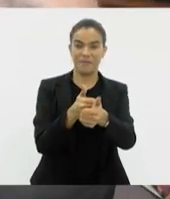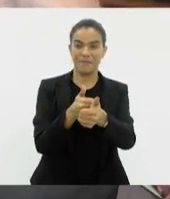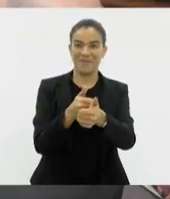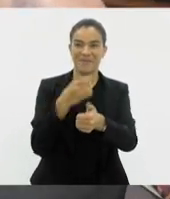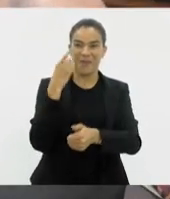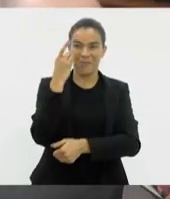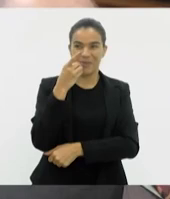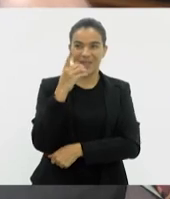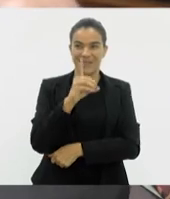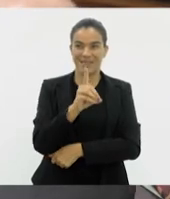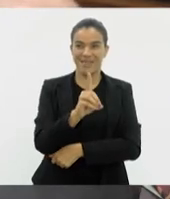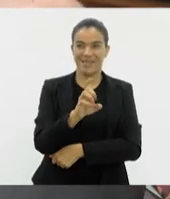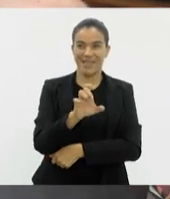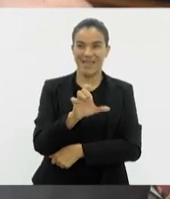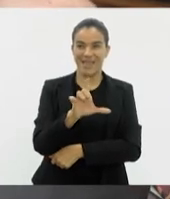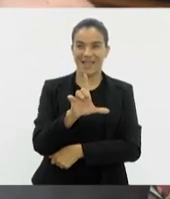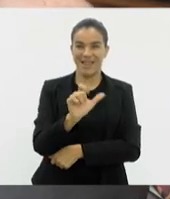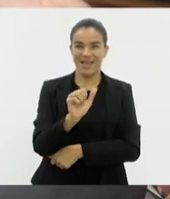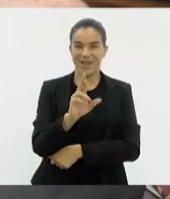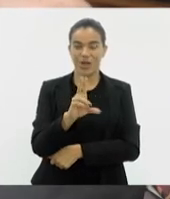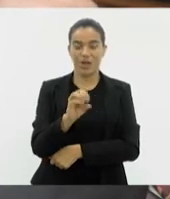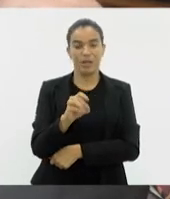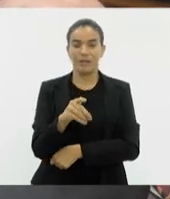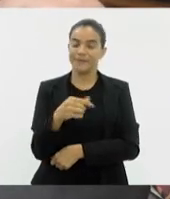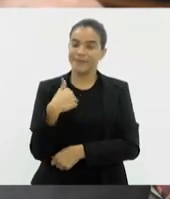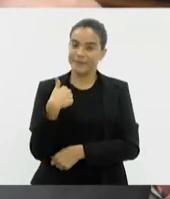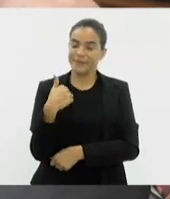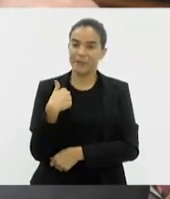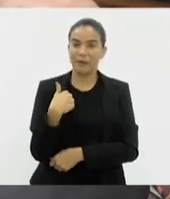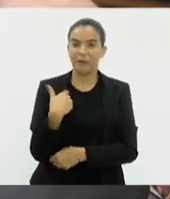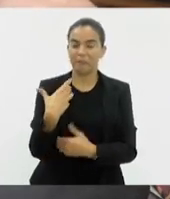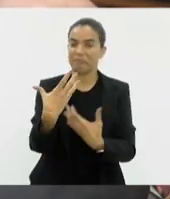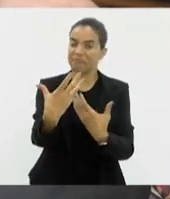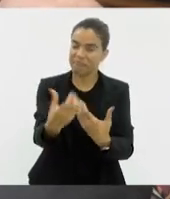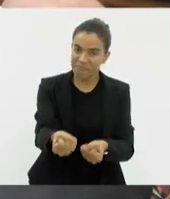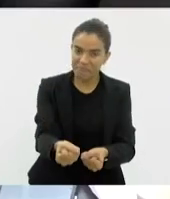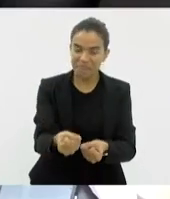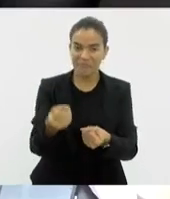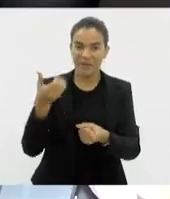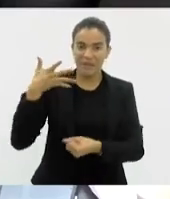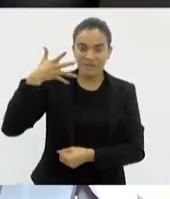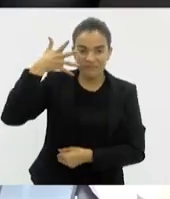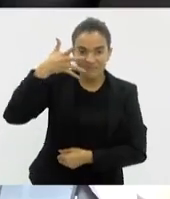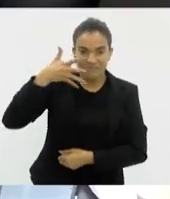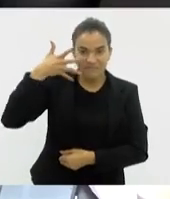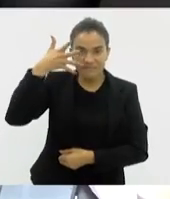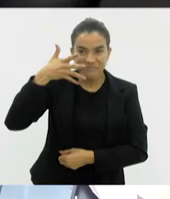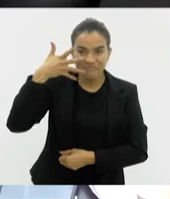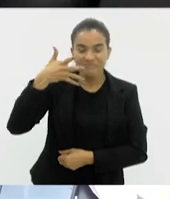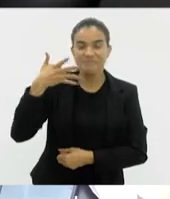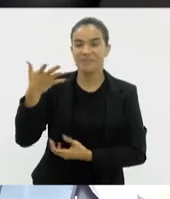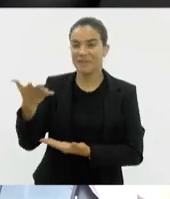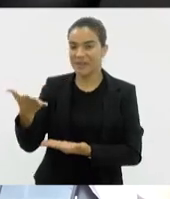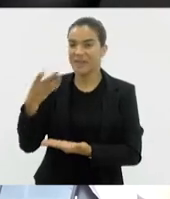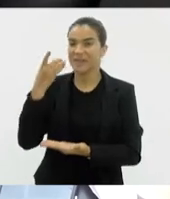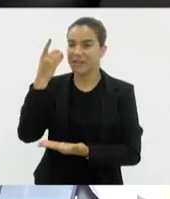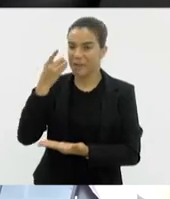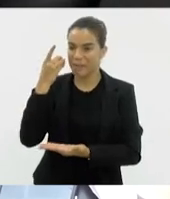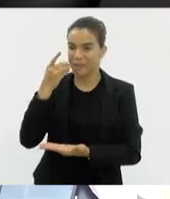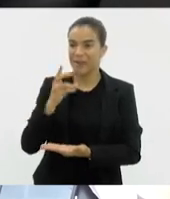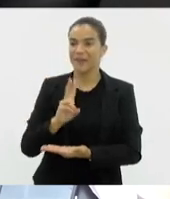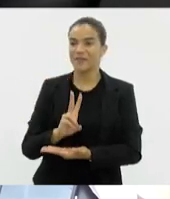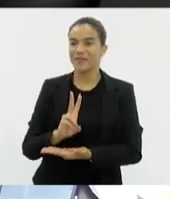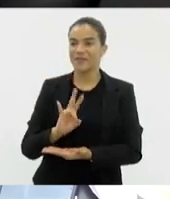no voto e me rendo à sua exposição de motivo e do deputado